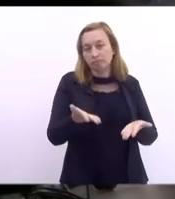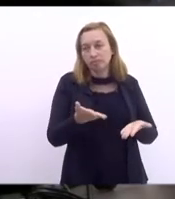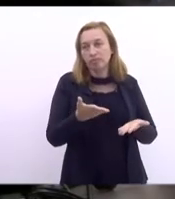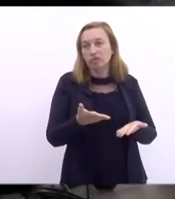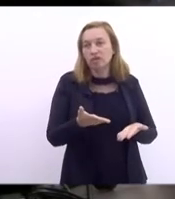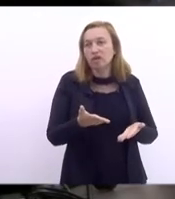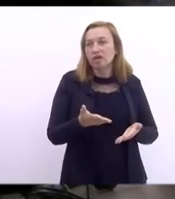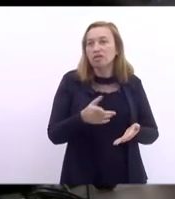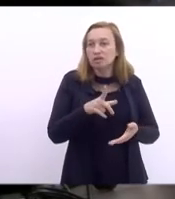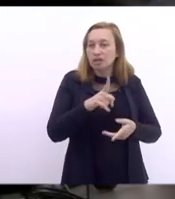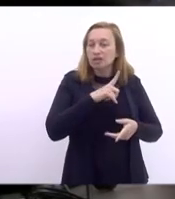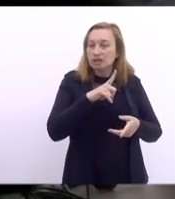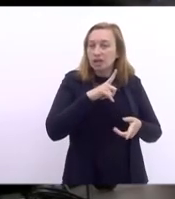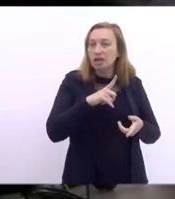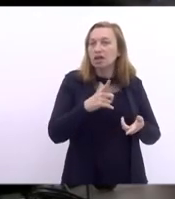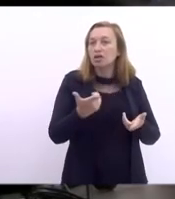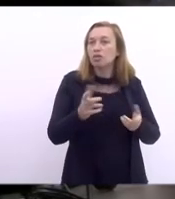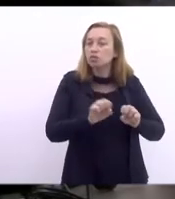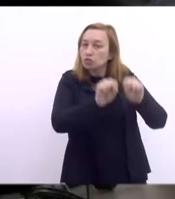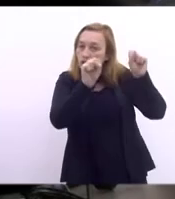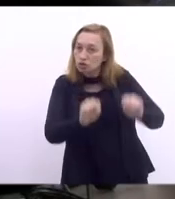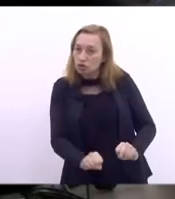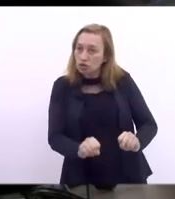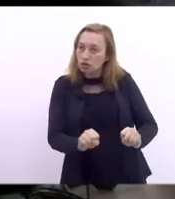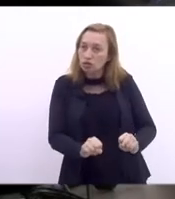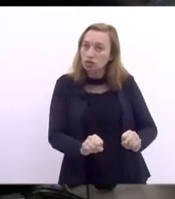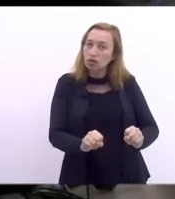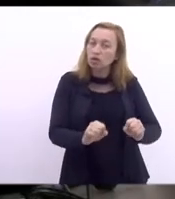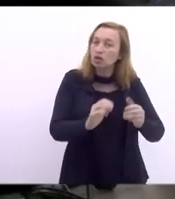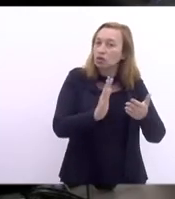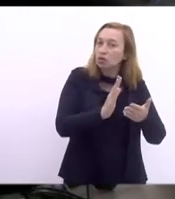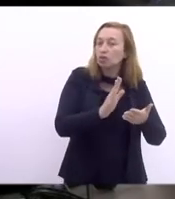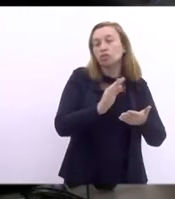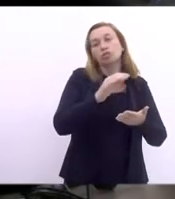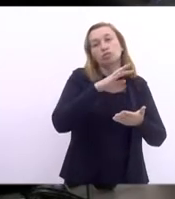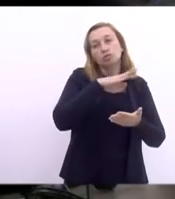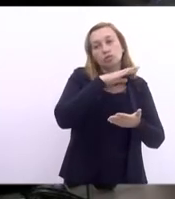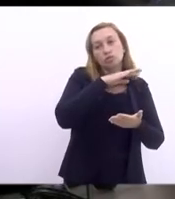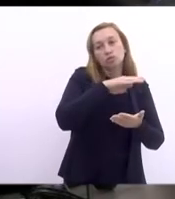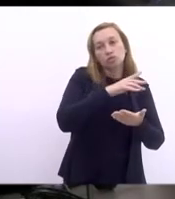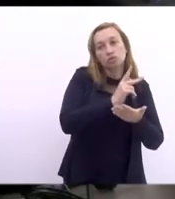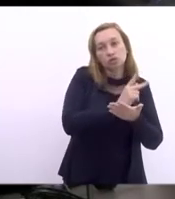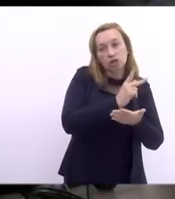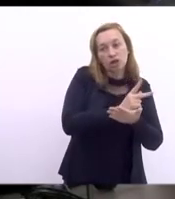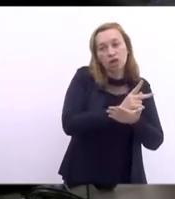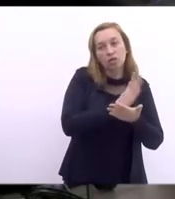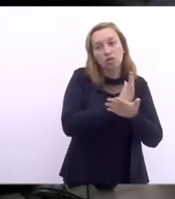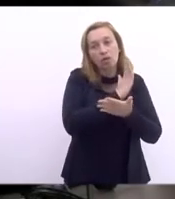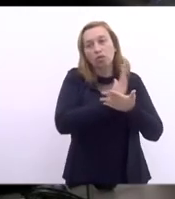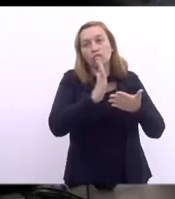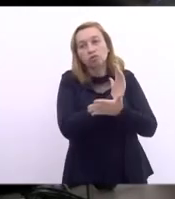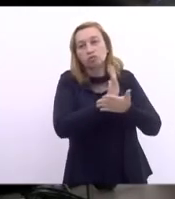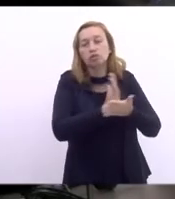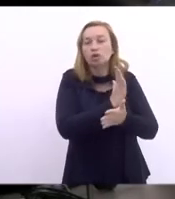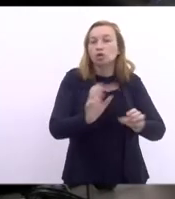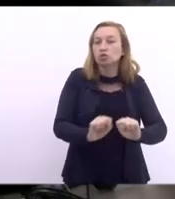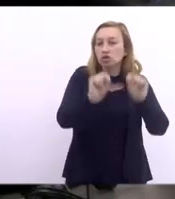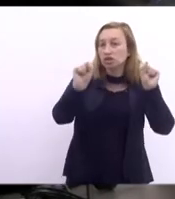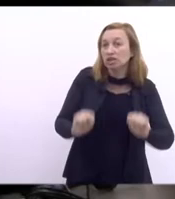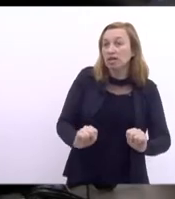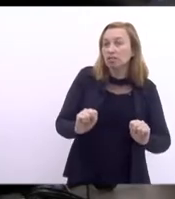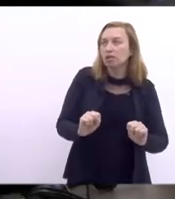é você ter um sistema com algumas falhas no sistema não tá